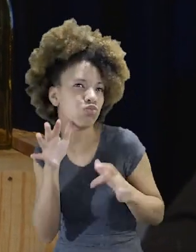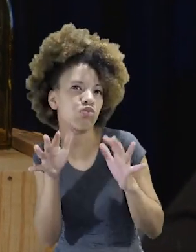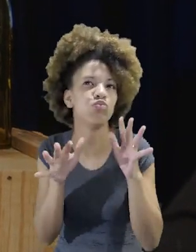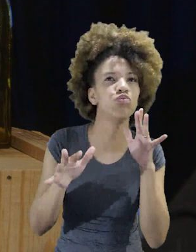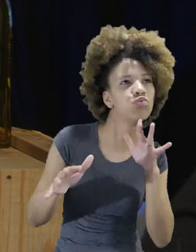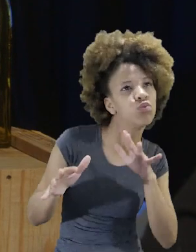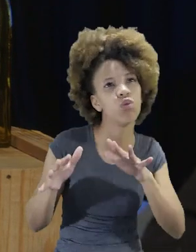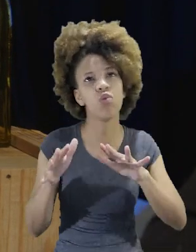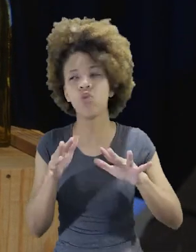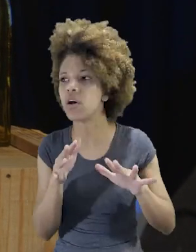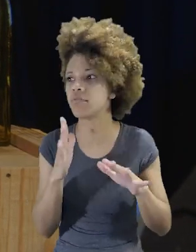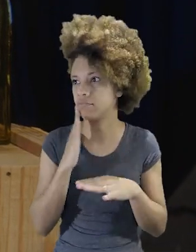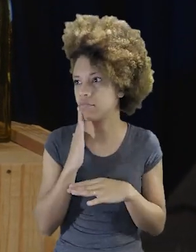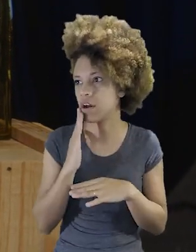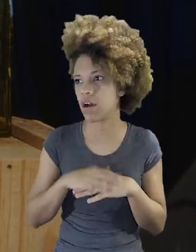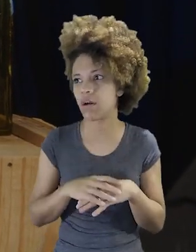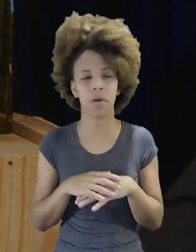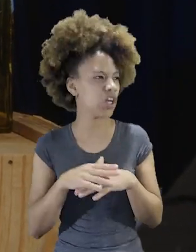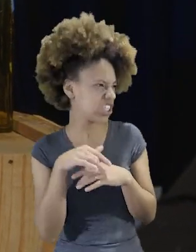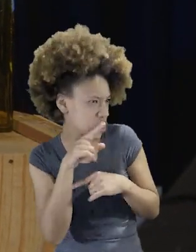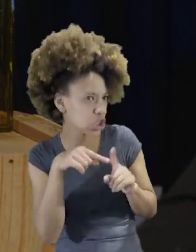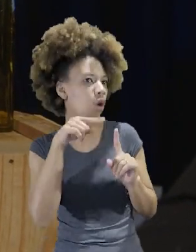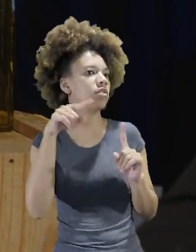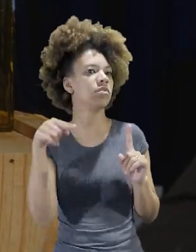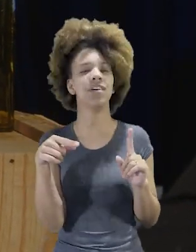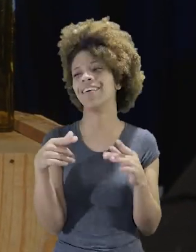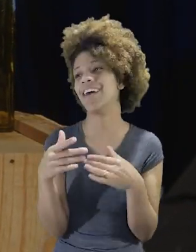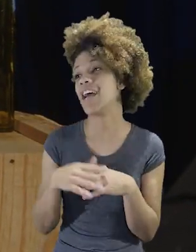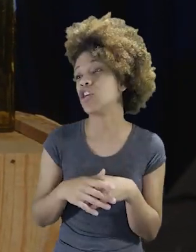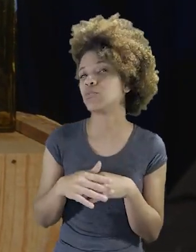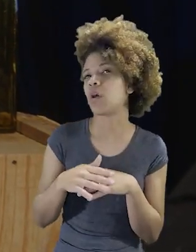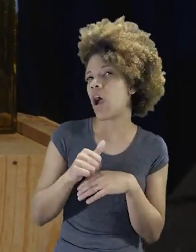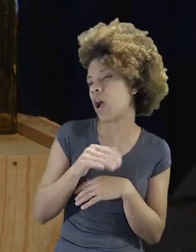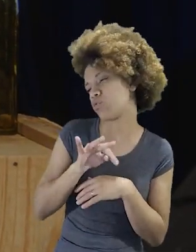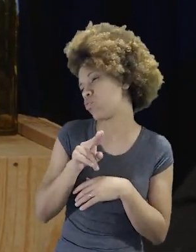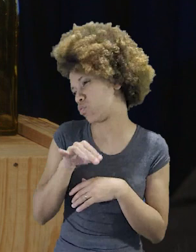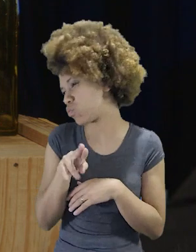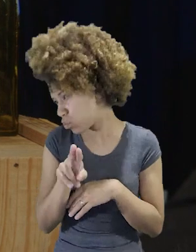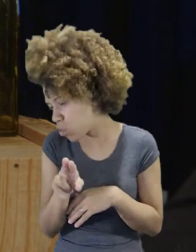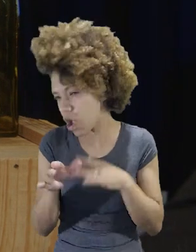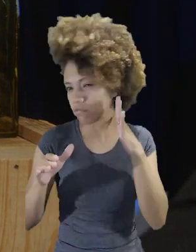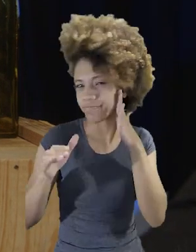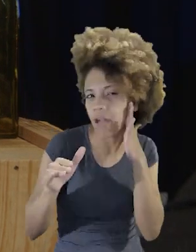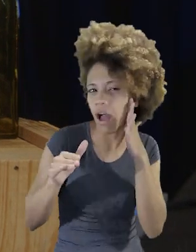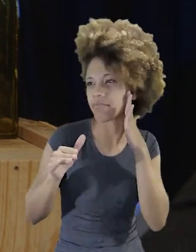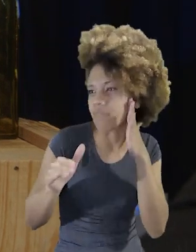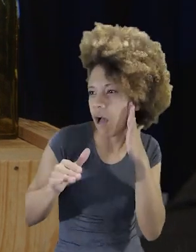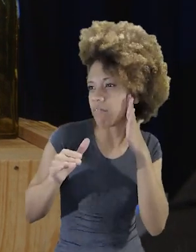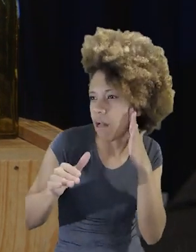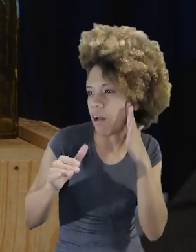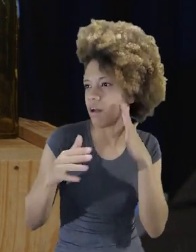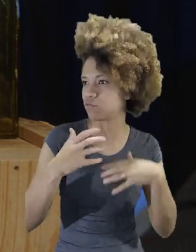diferentes mas Lento mais acelerado com um tipo de caixa mas acústica com um tipo de casca da Caixa mais